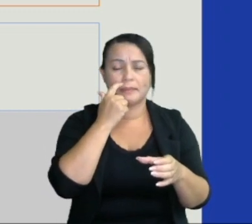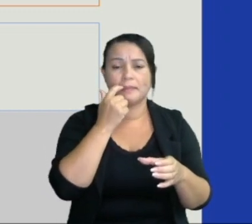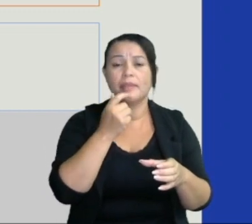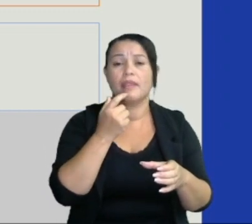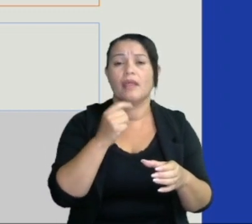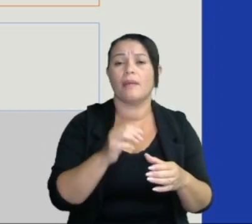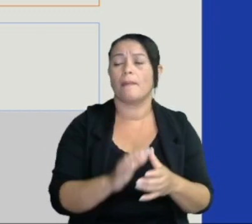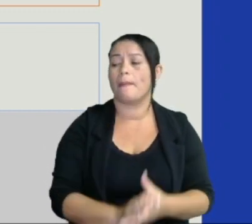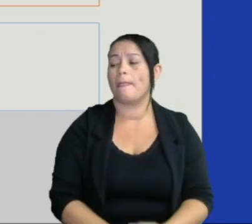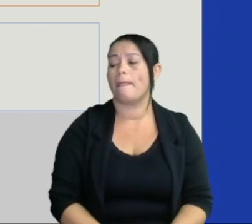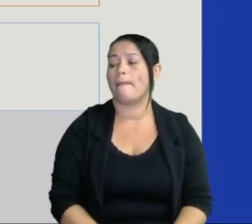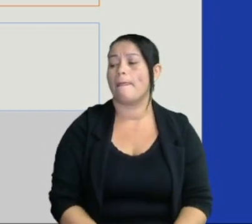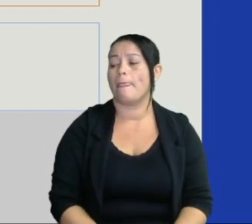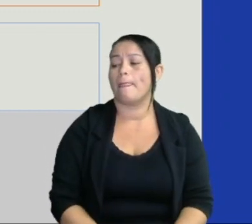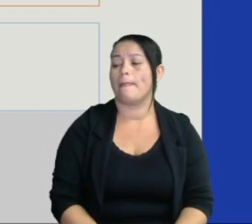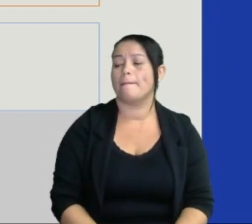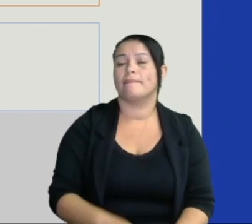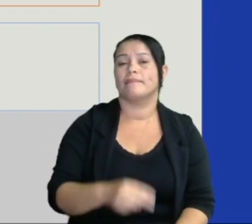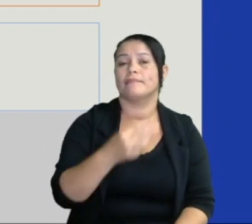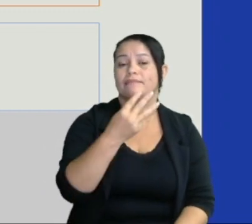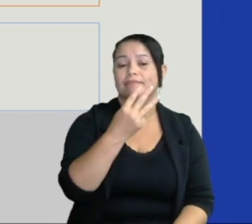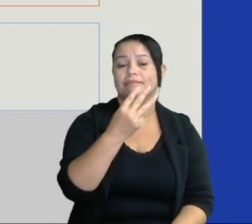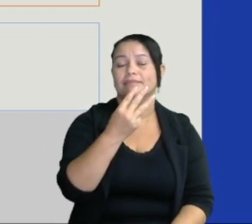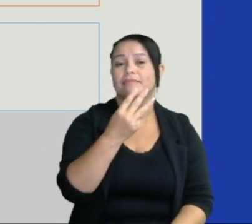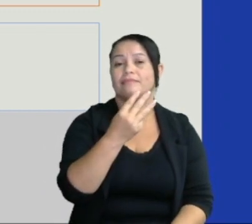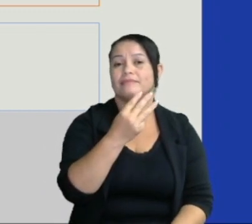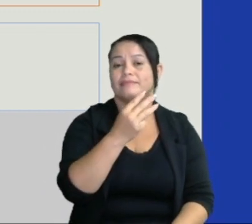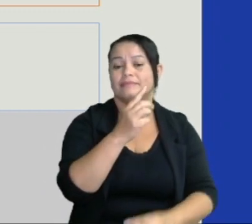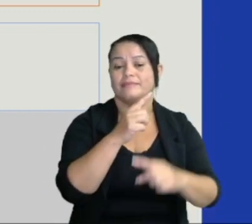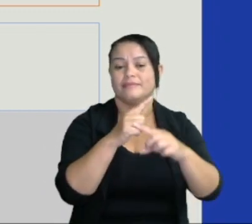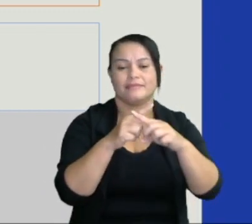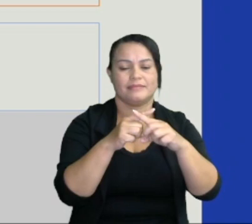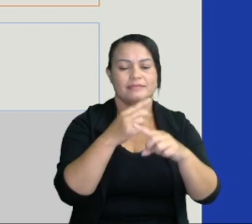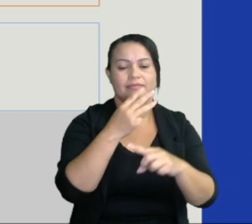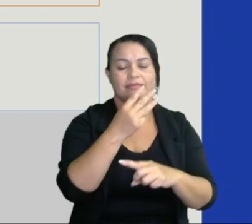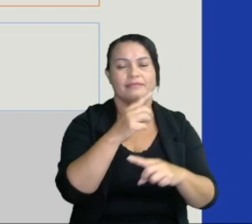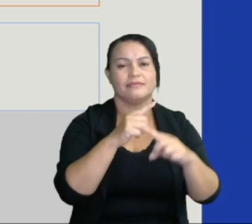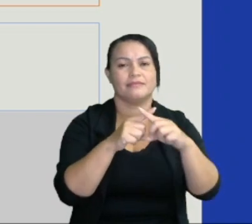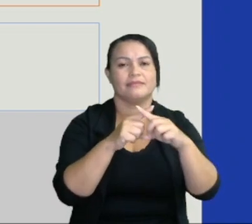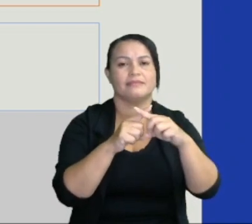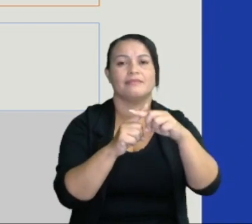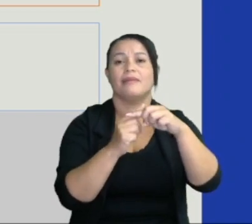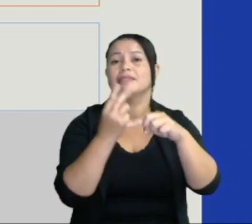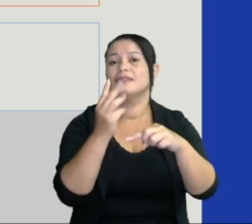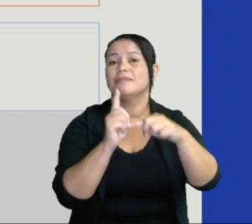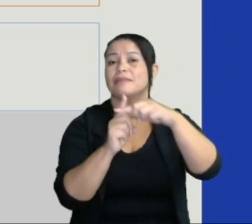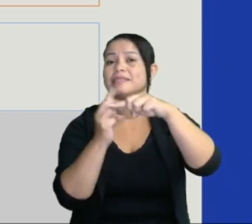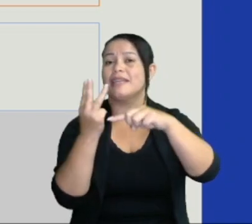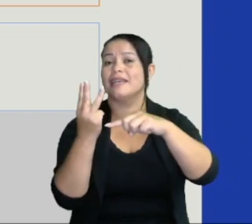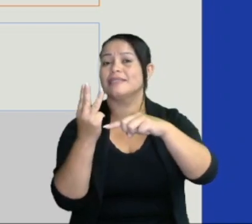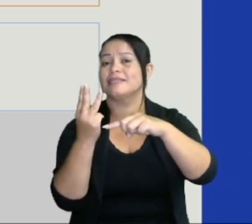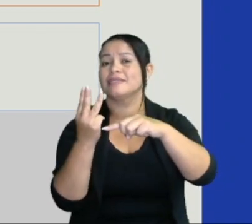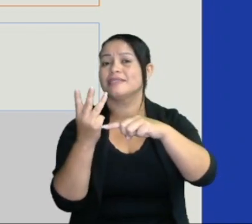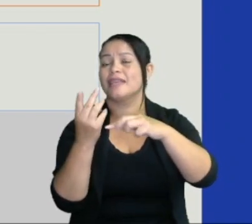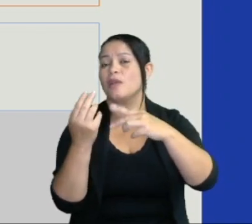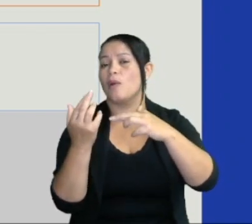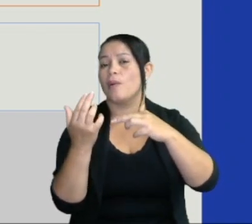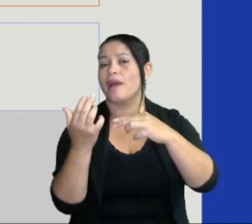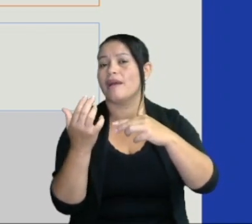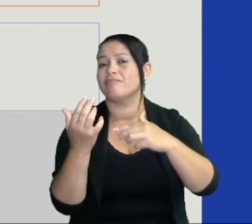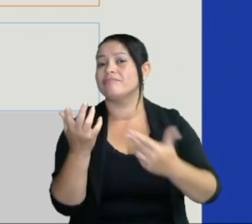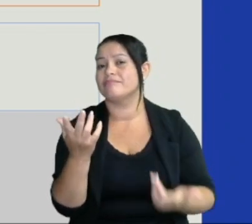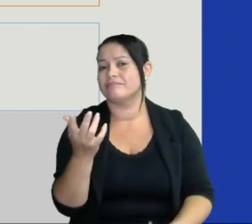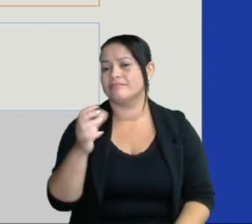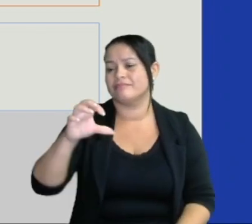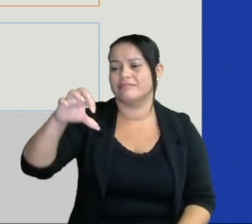proporção, colocando 3 vezes 3 mais 3 mais 3, que é